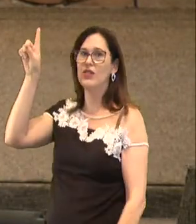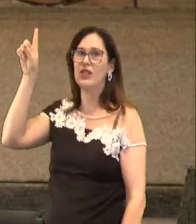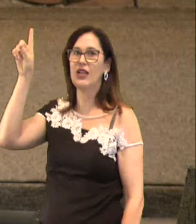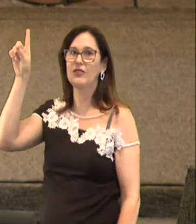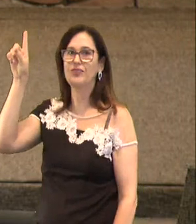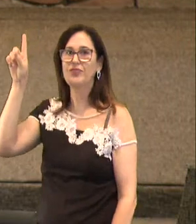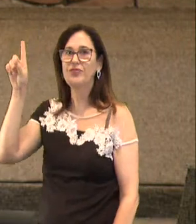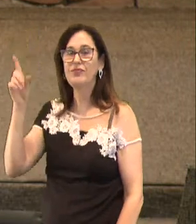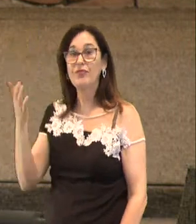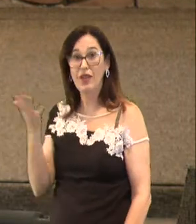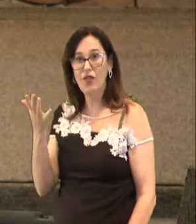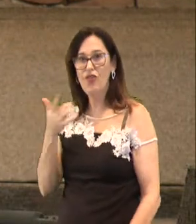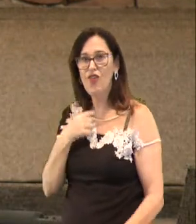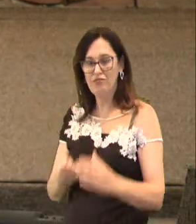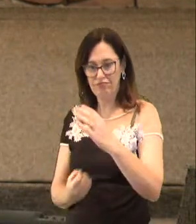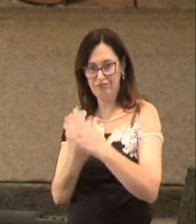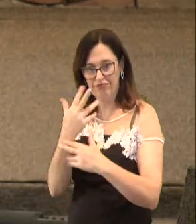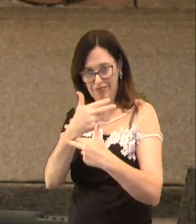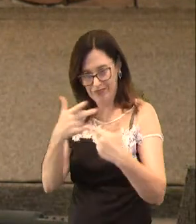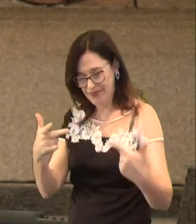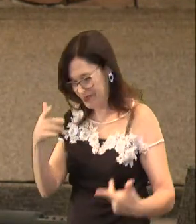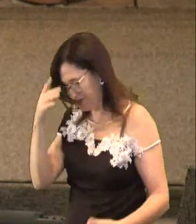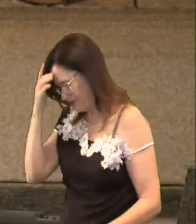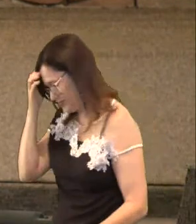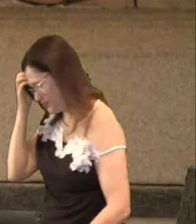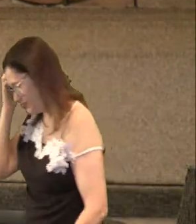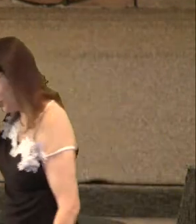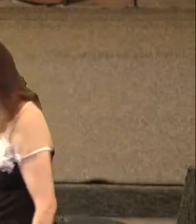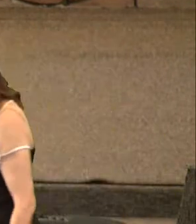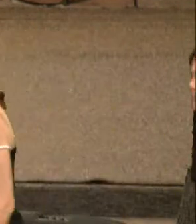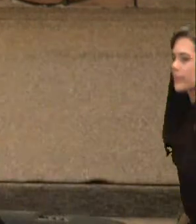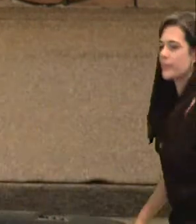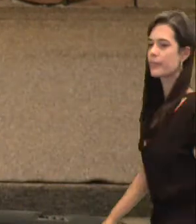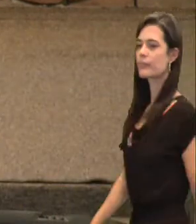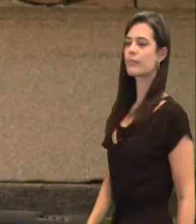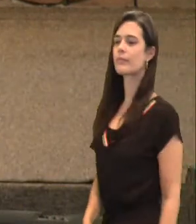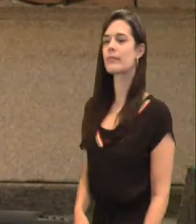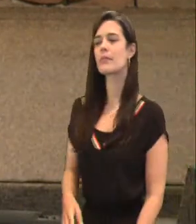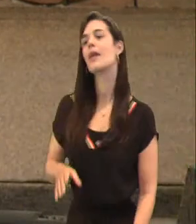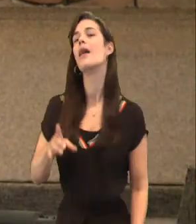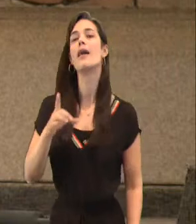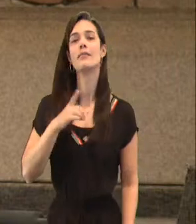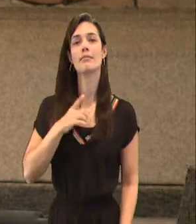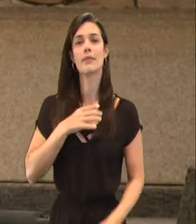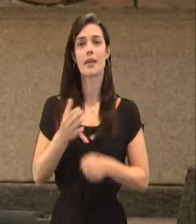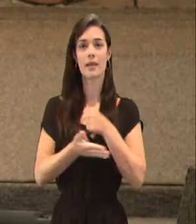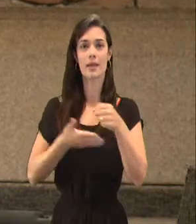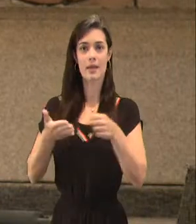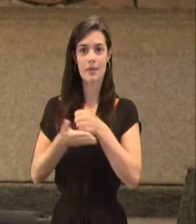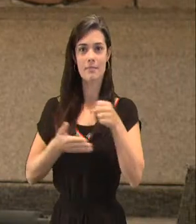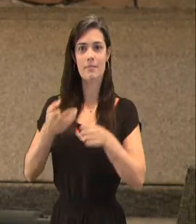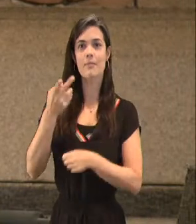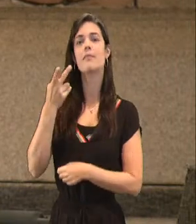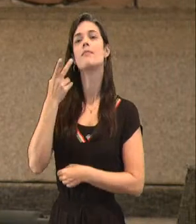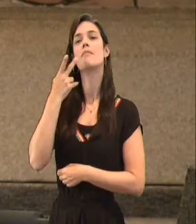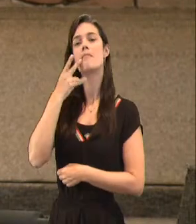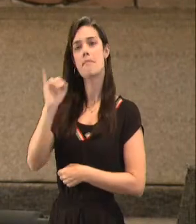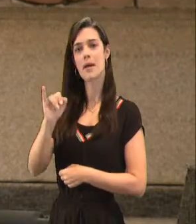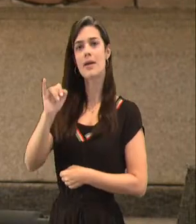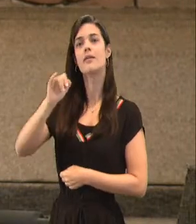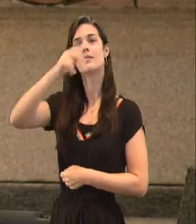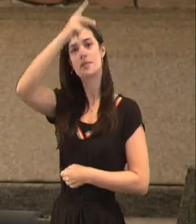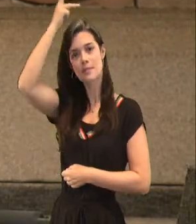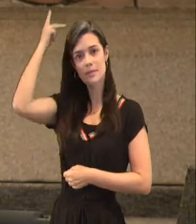vontade que criou todas as coisas. Princípio da paternidade, princípio da santidade, princípio da